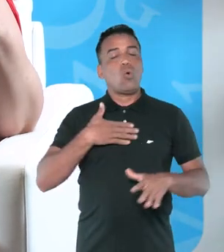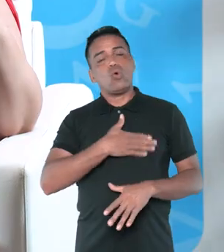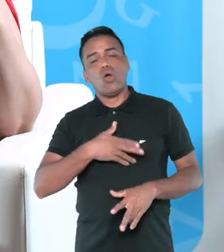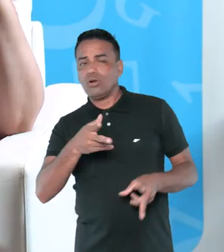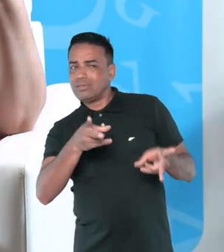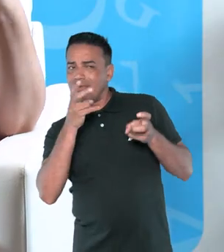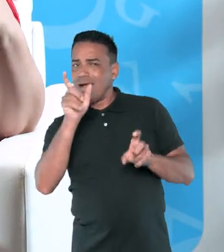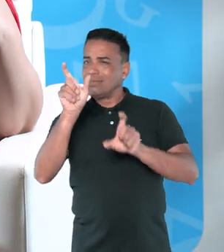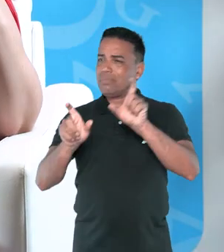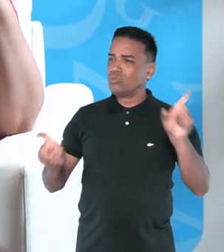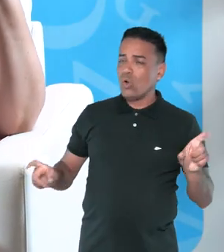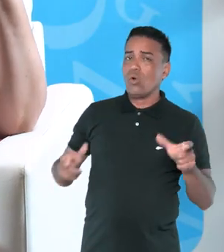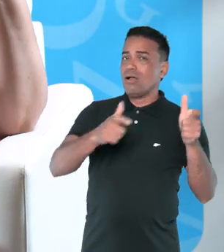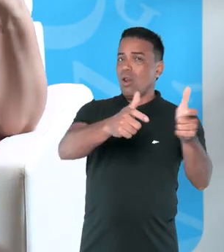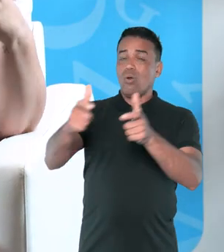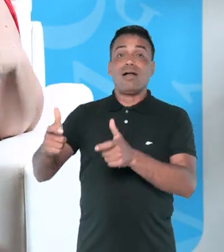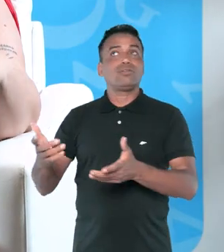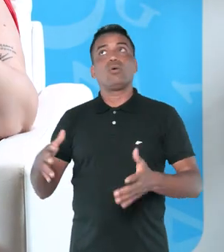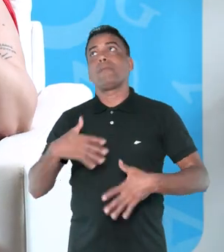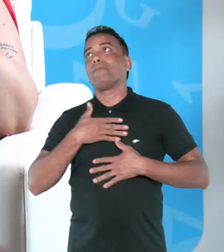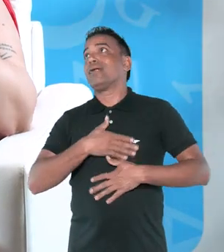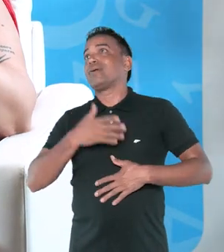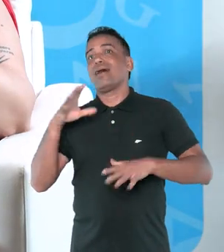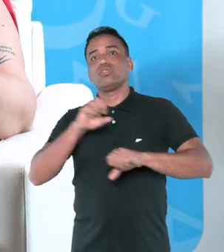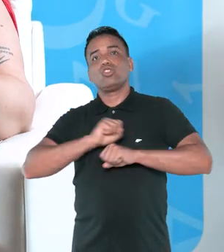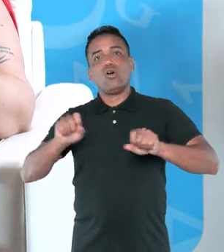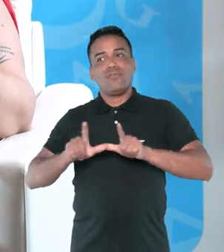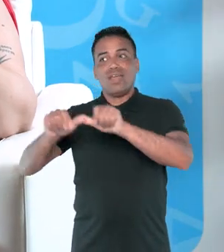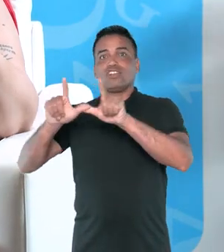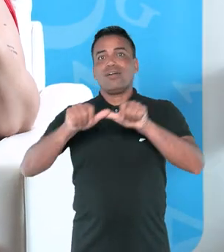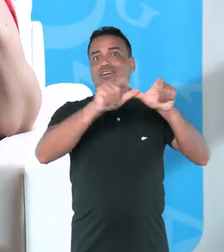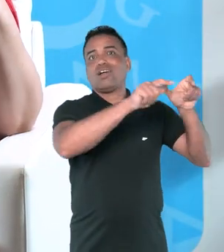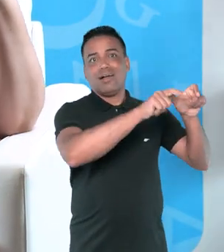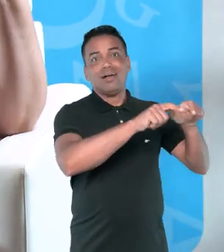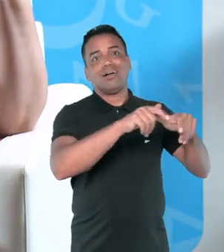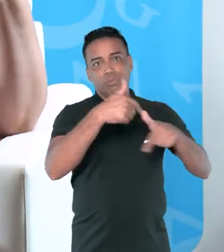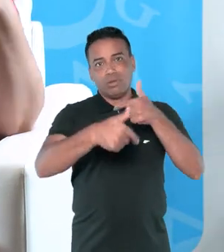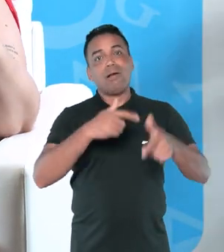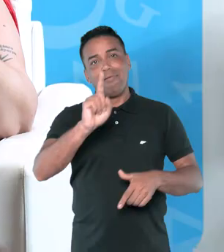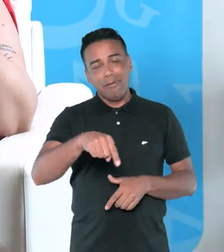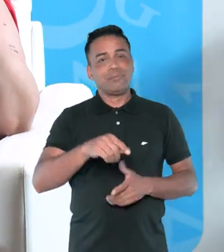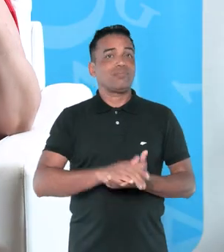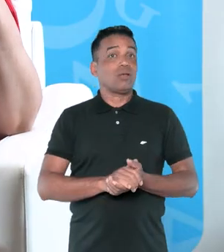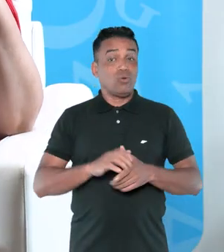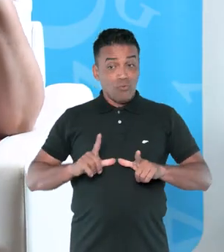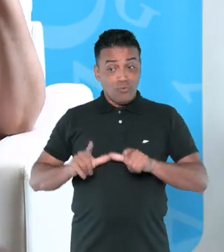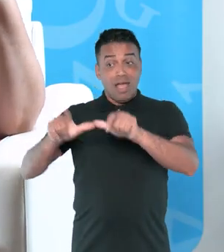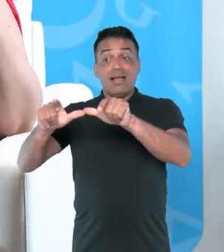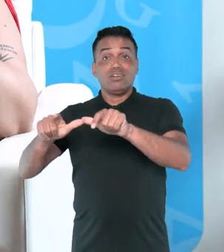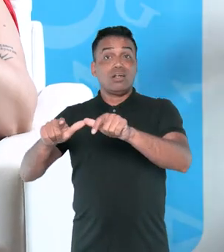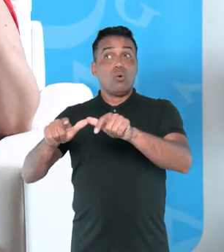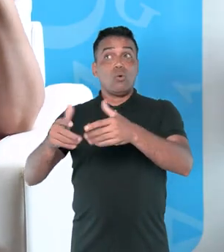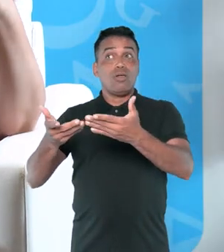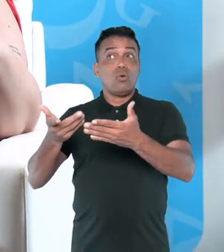e os lugares e de descobrir. Por isso que eu viajo com o maior prazer, parte do meu trabalho é viajar. E eu viajo com o maior prazer, porque a viagem me